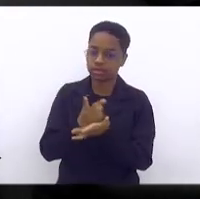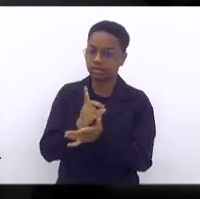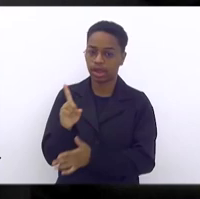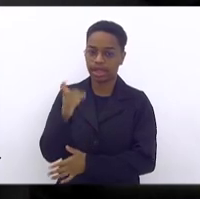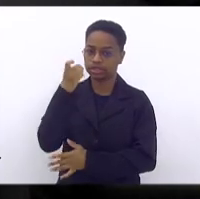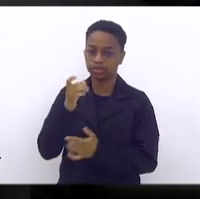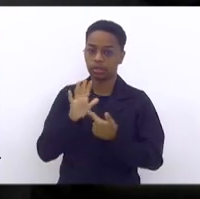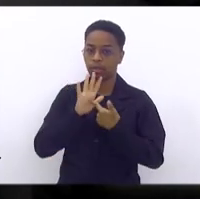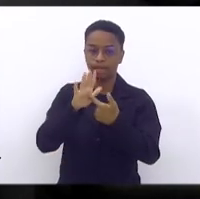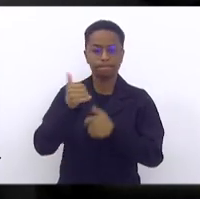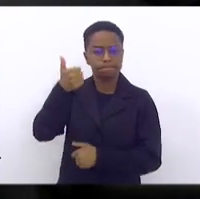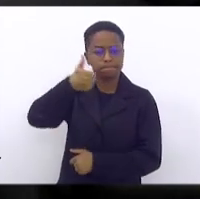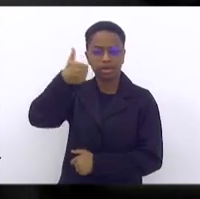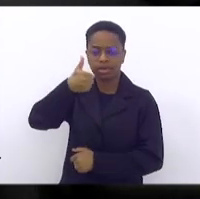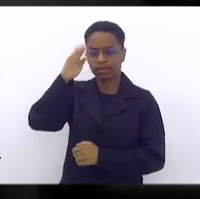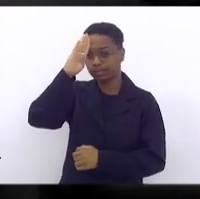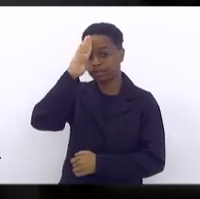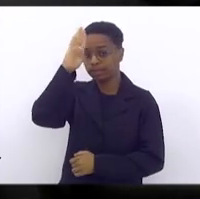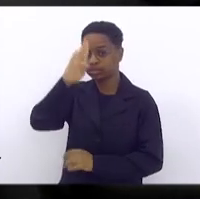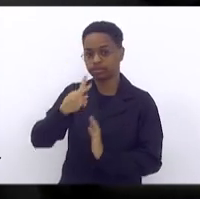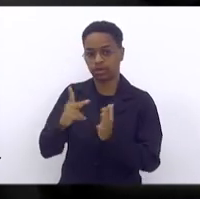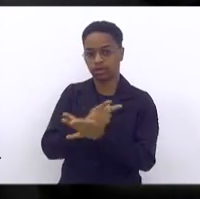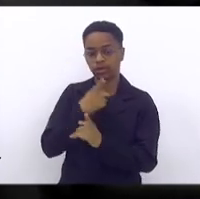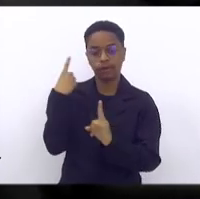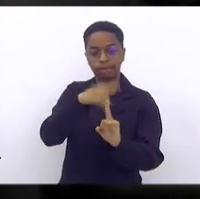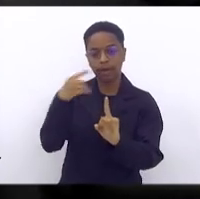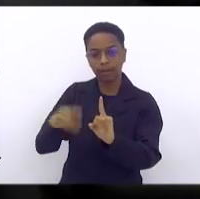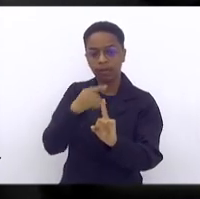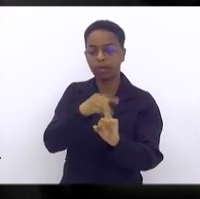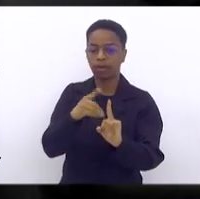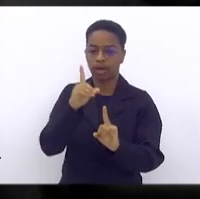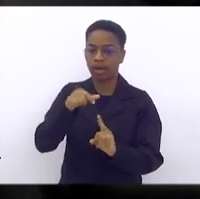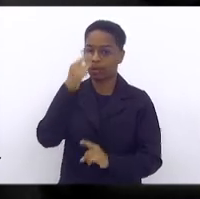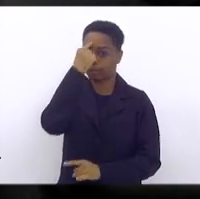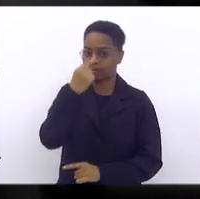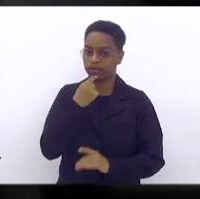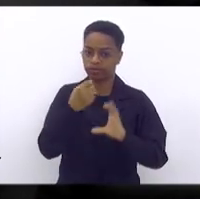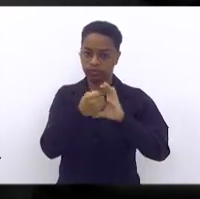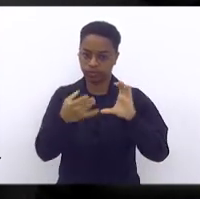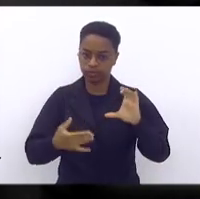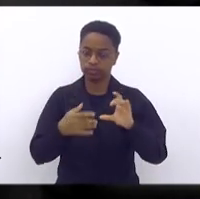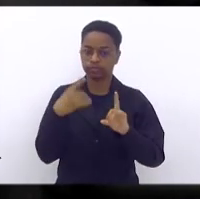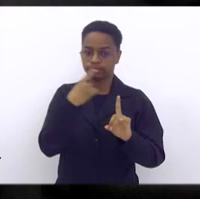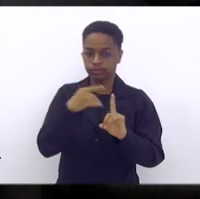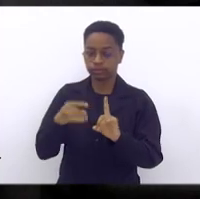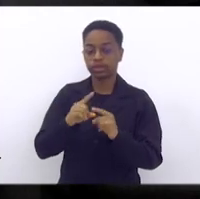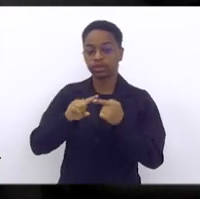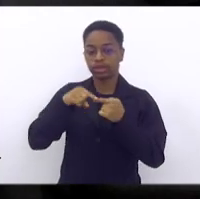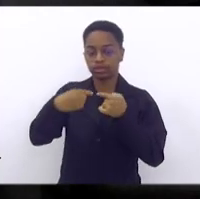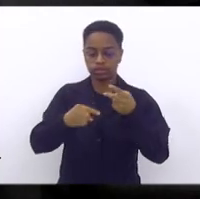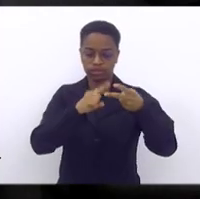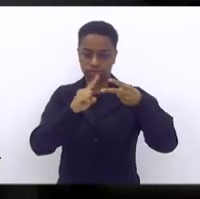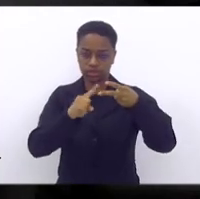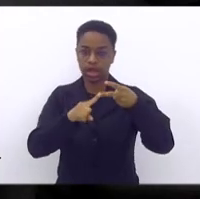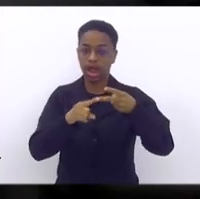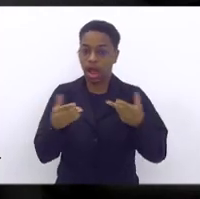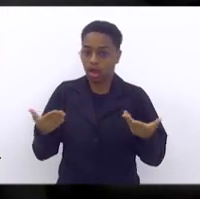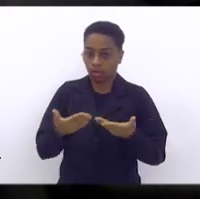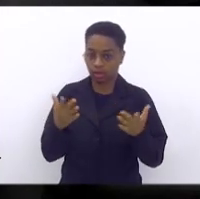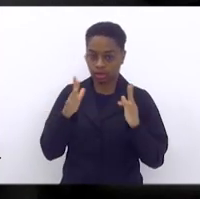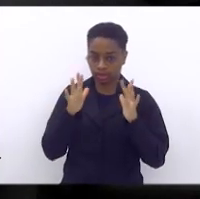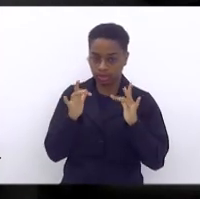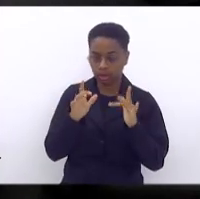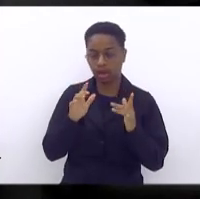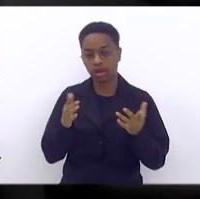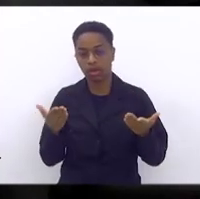no primeiro top 1, assim, realmente é aquela pessoa que é o perfil do agressor. E em seguida vem o atual companheiro, cônjuge, namorado, e em